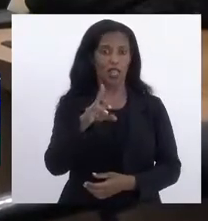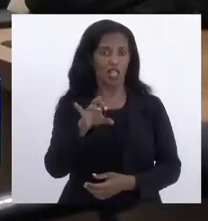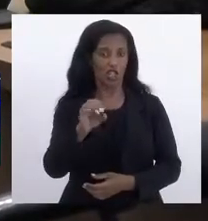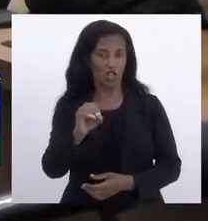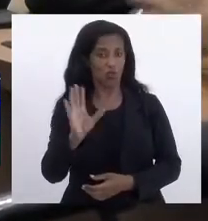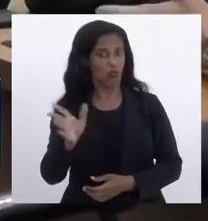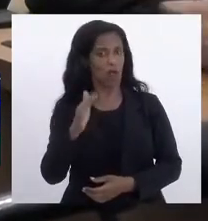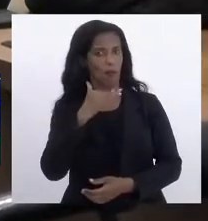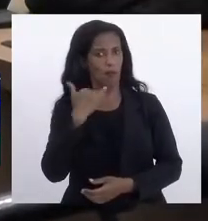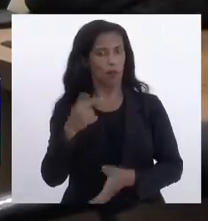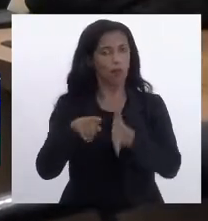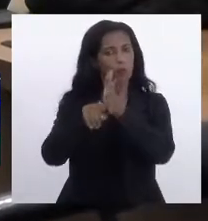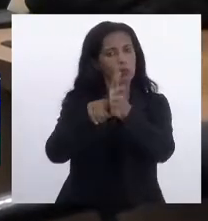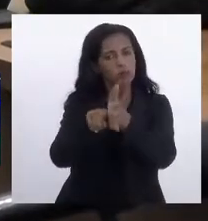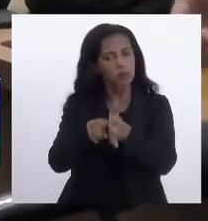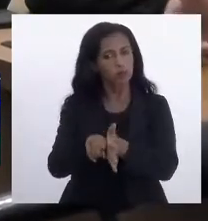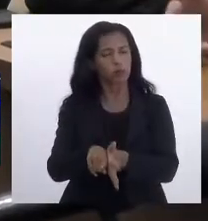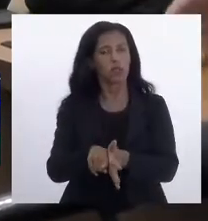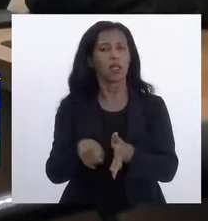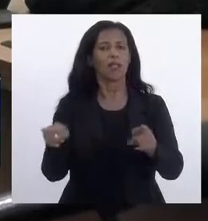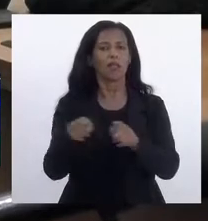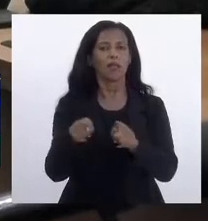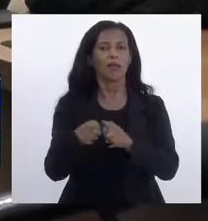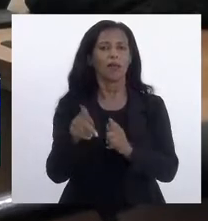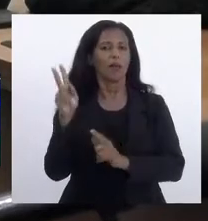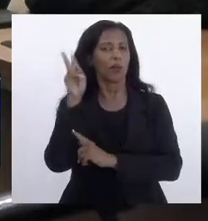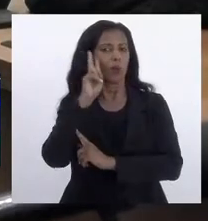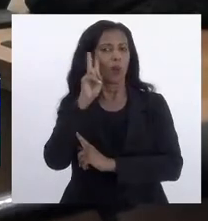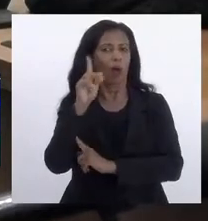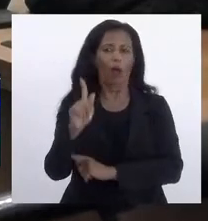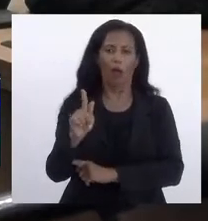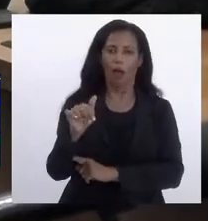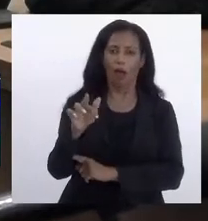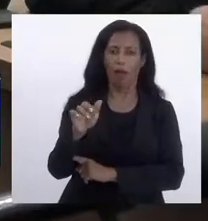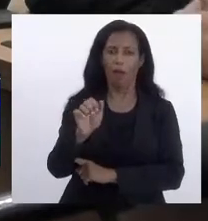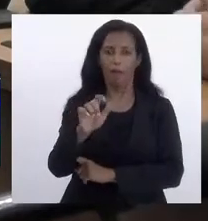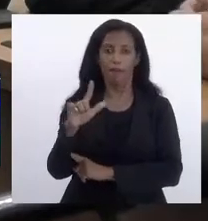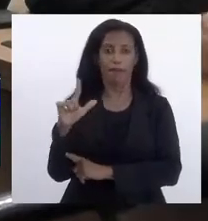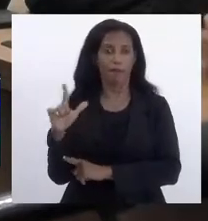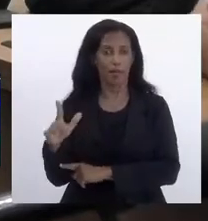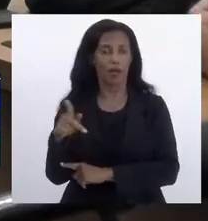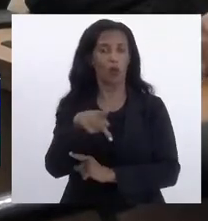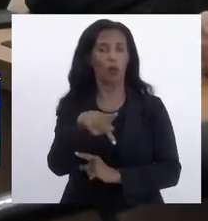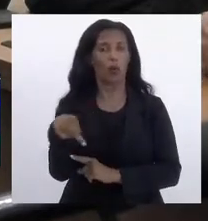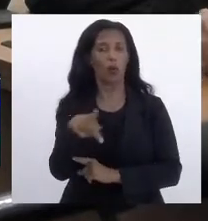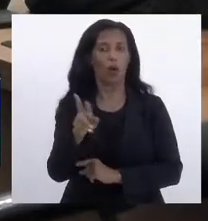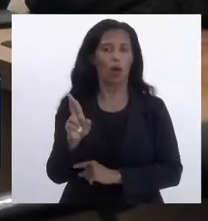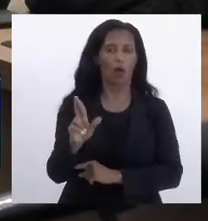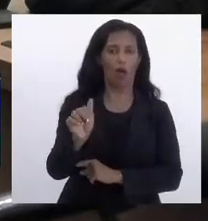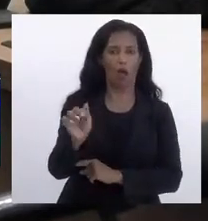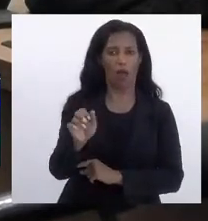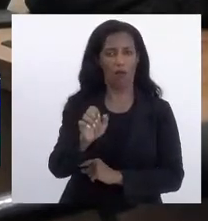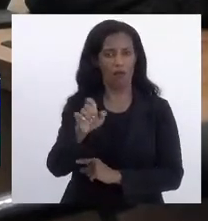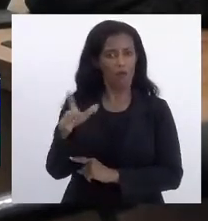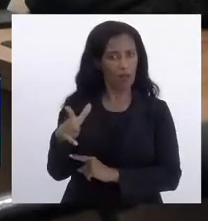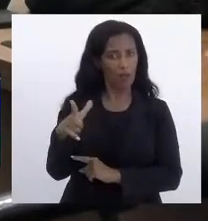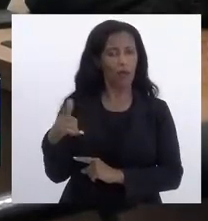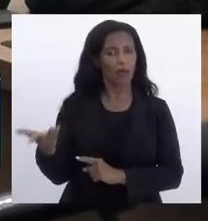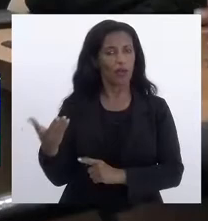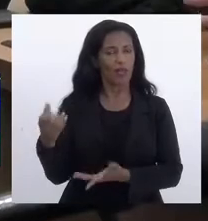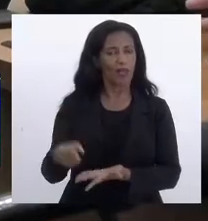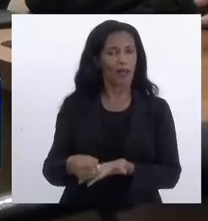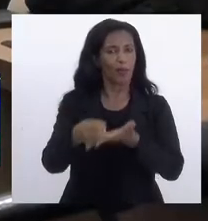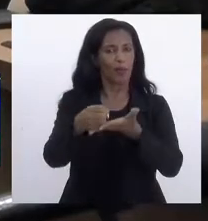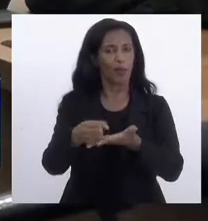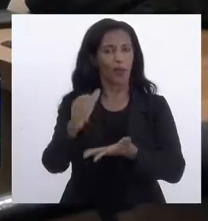a pesquisa realizada pelo historiador Gabriel Siqueira e o professor Rafael Calvo, em